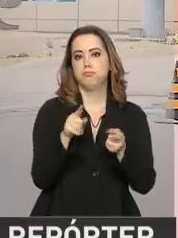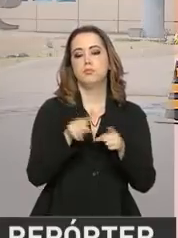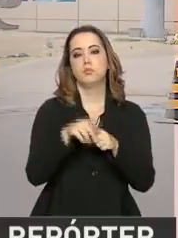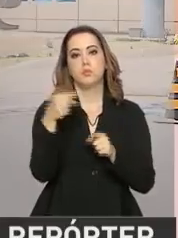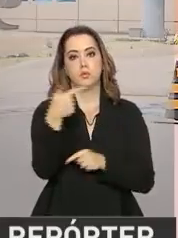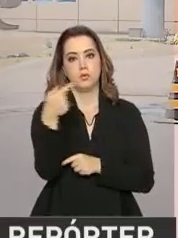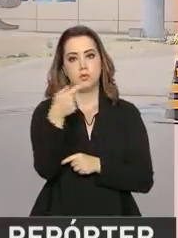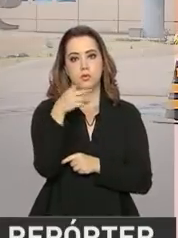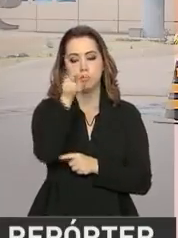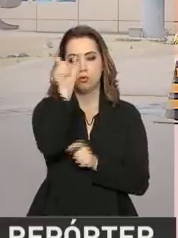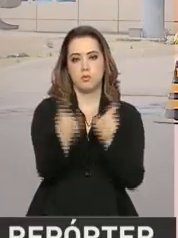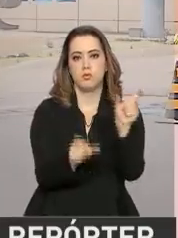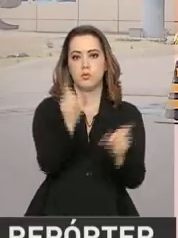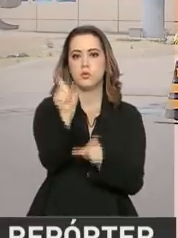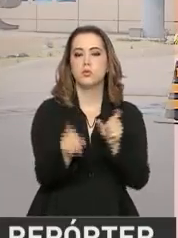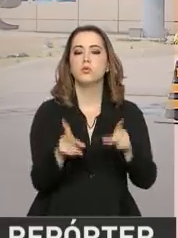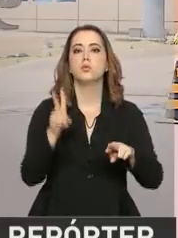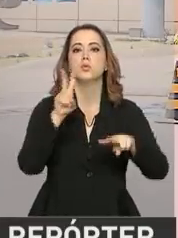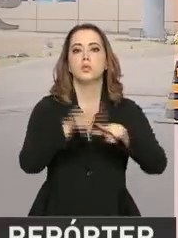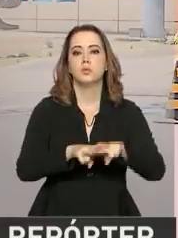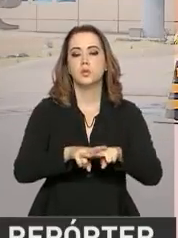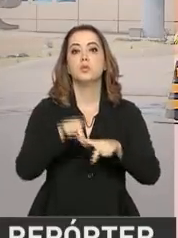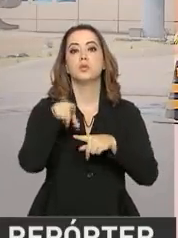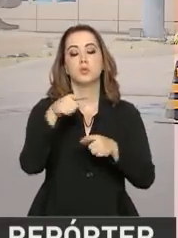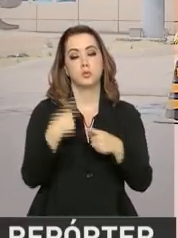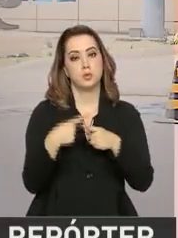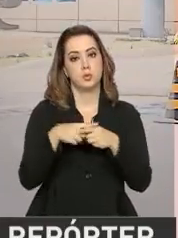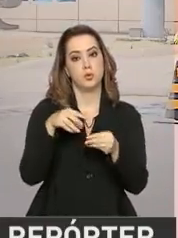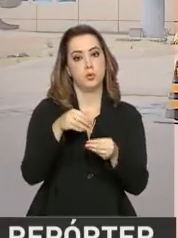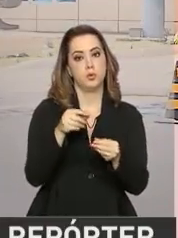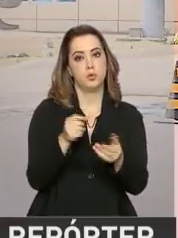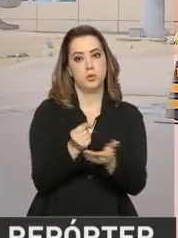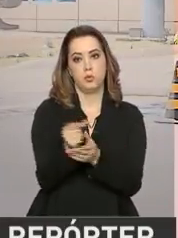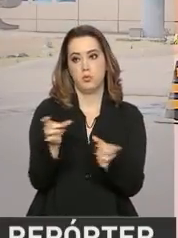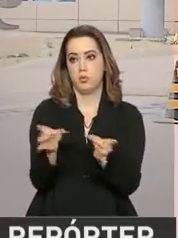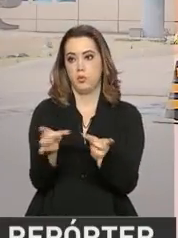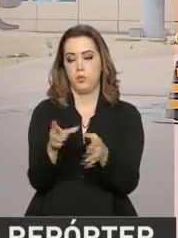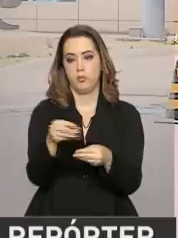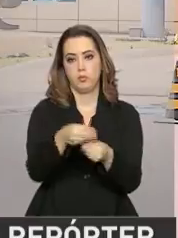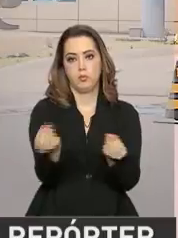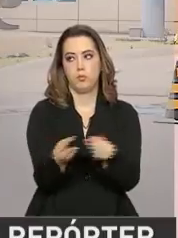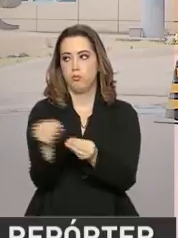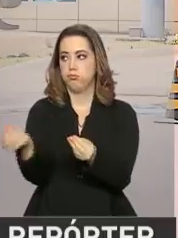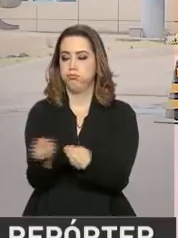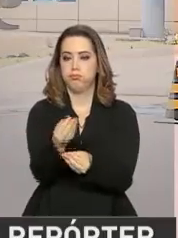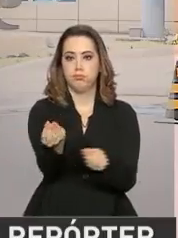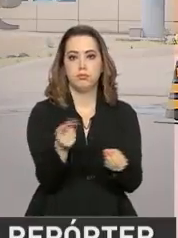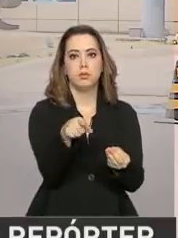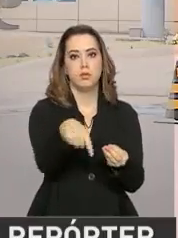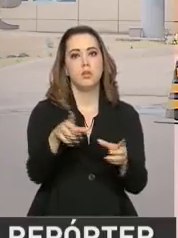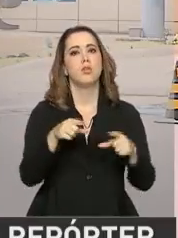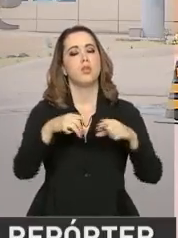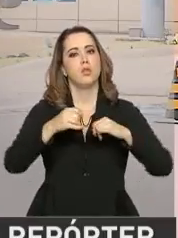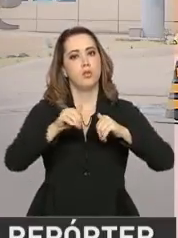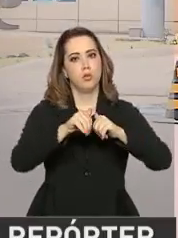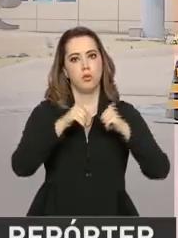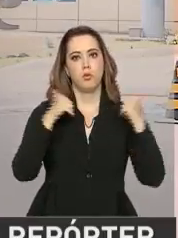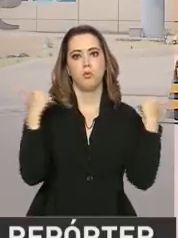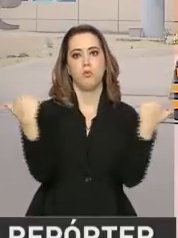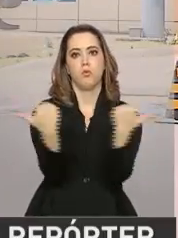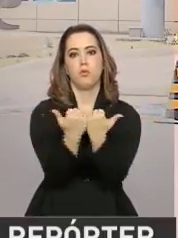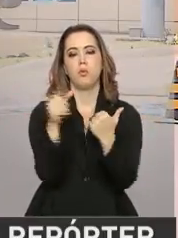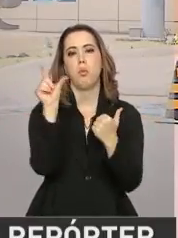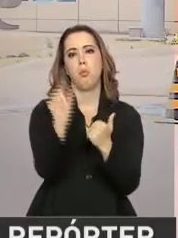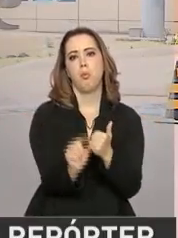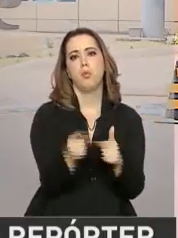stravius e liberados na sequência dentro do uma neg rincha foram registrados pouquíssimos incidentes O mais